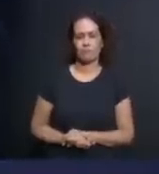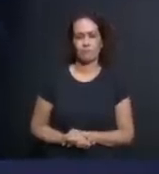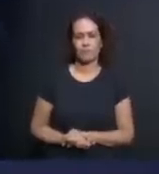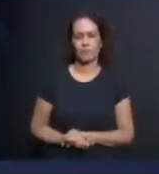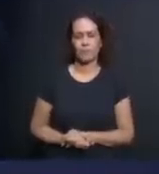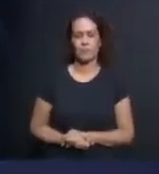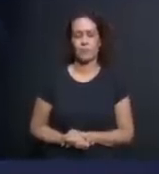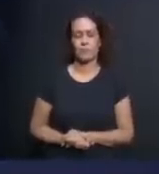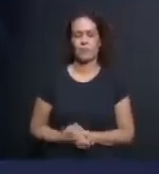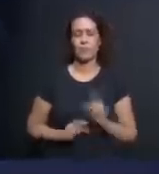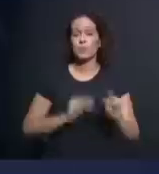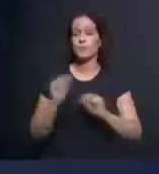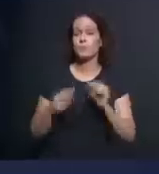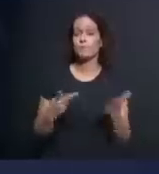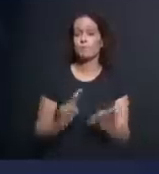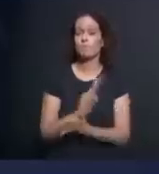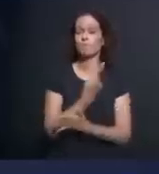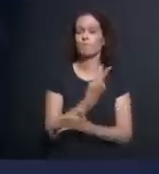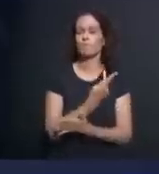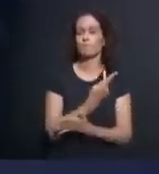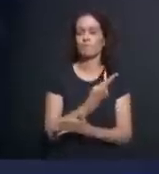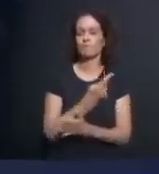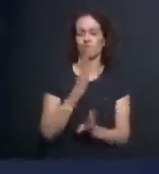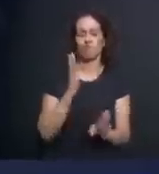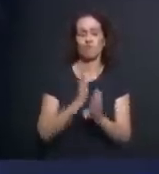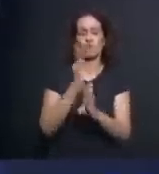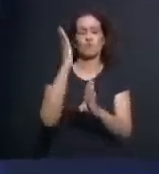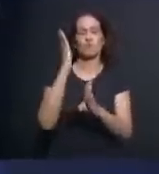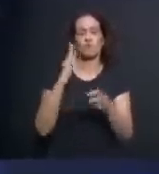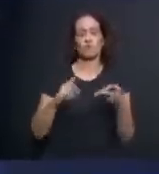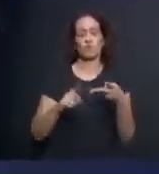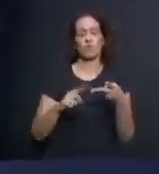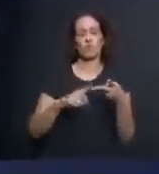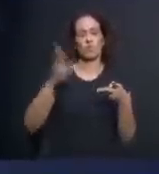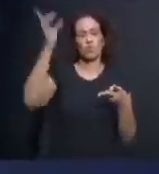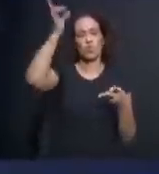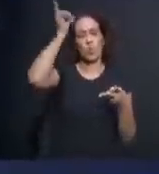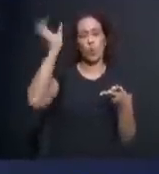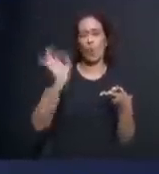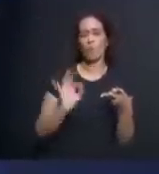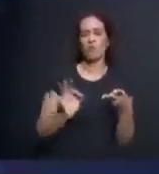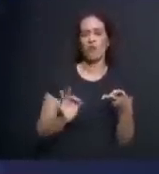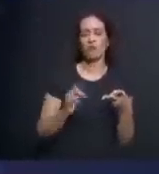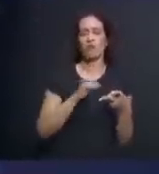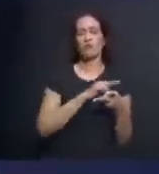O que acontece se você não descobrir o seu dom secundário? Você vai viver uma vida